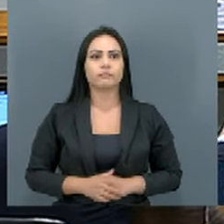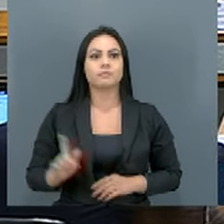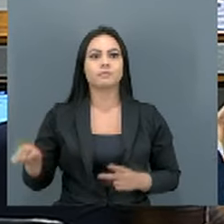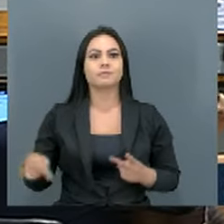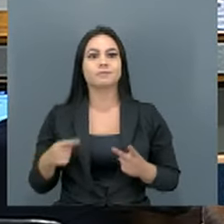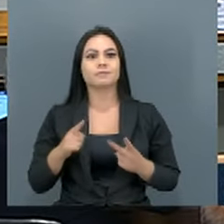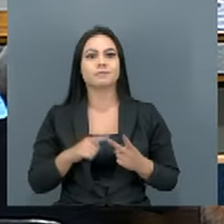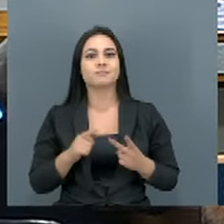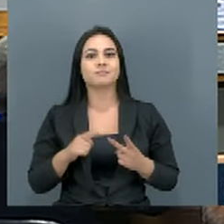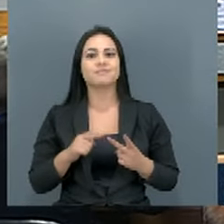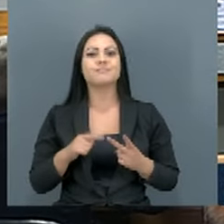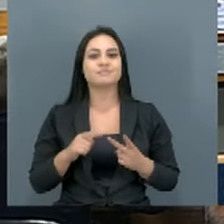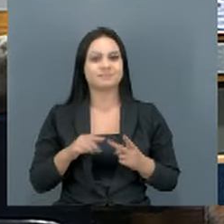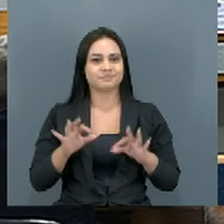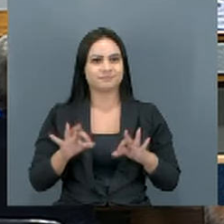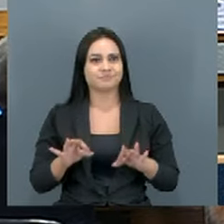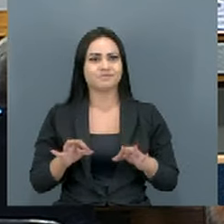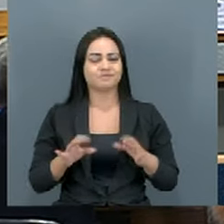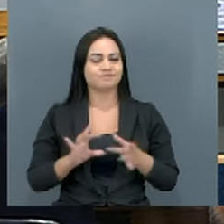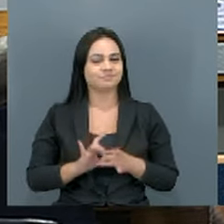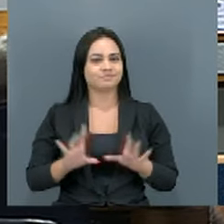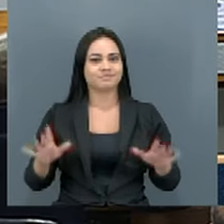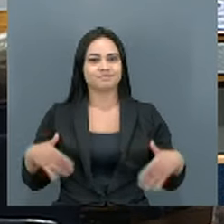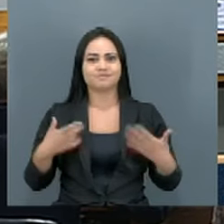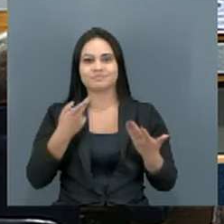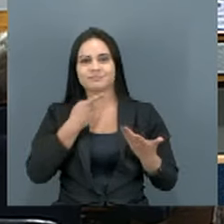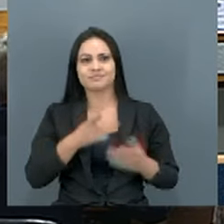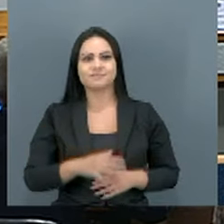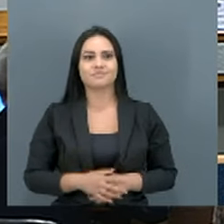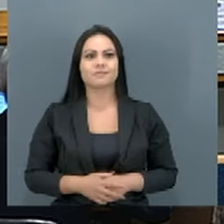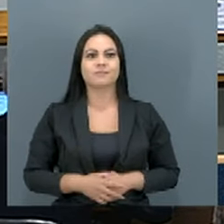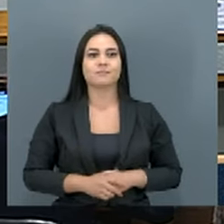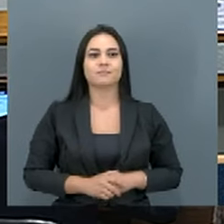senador Jaime, com a palavra.